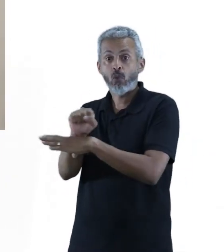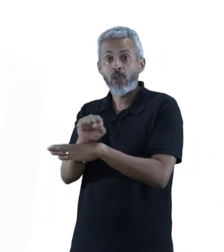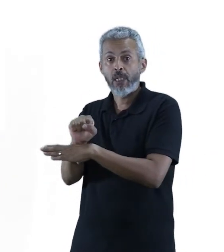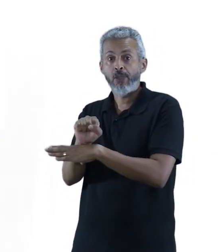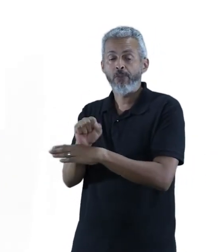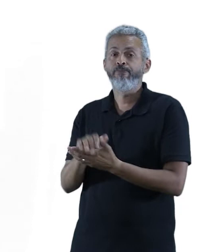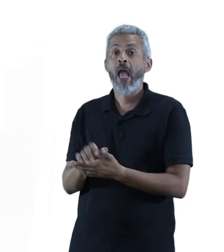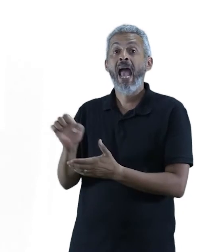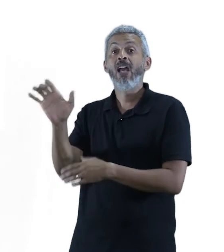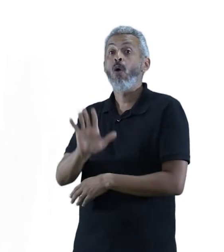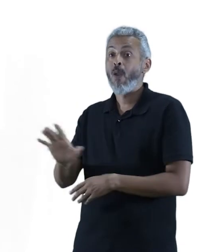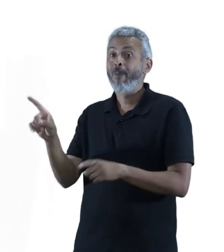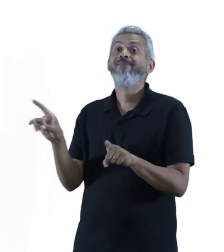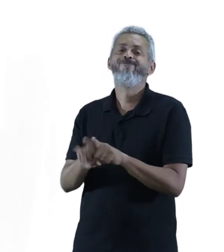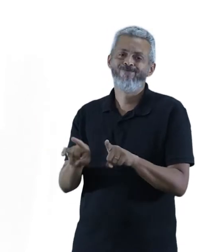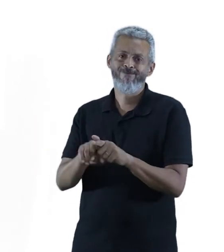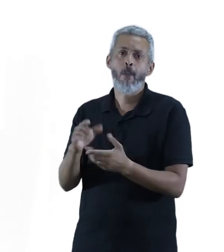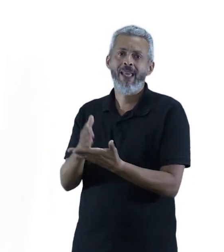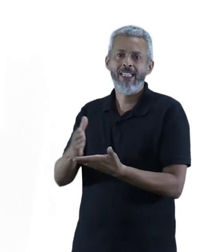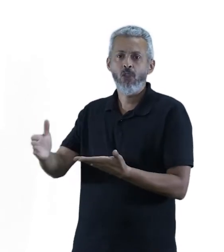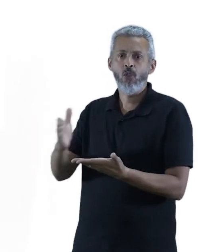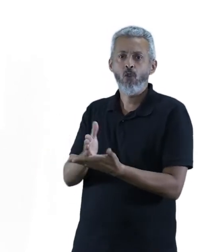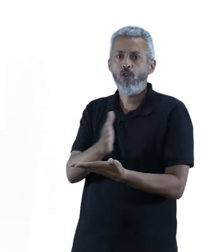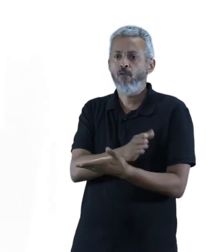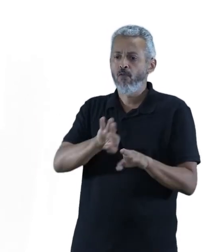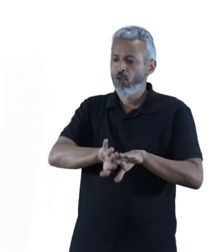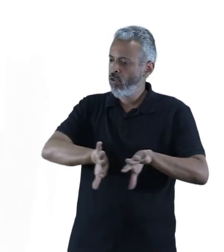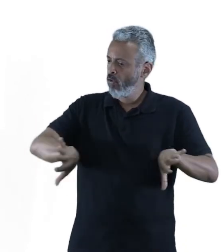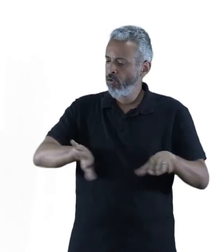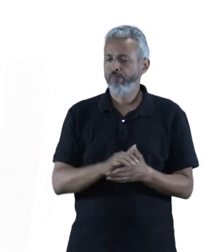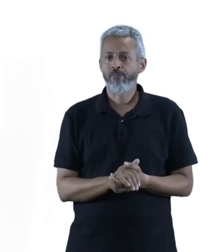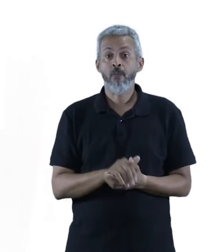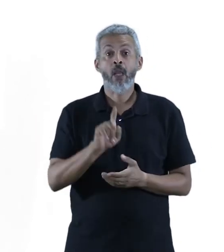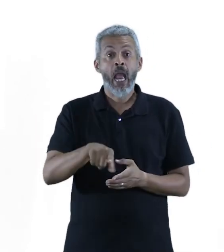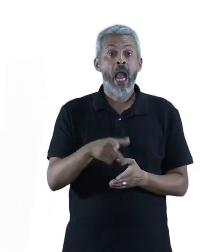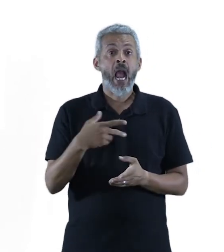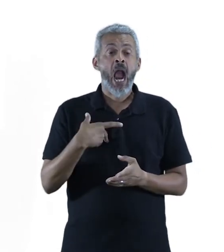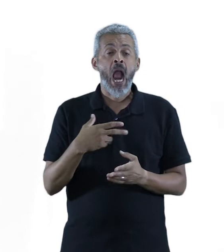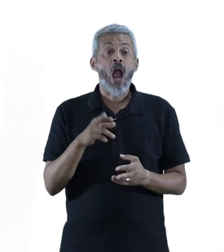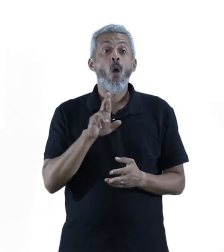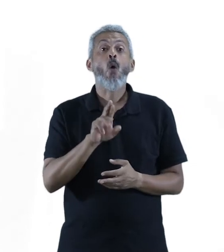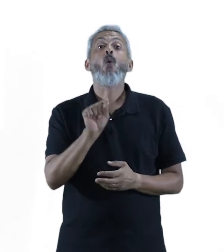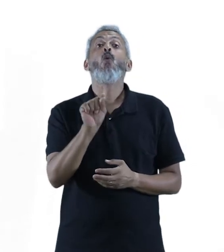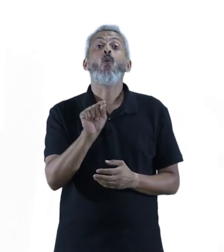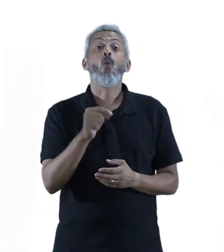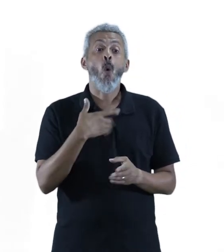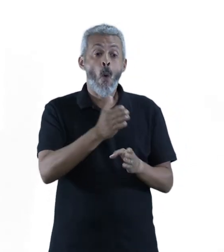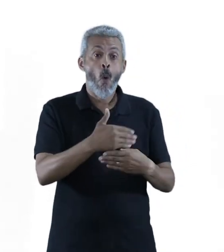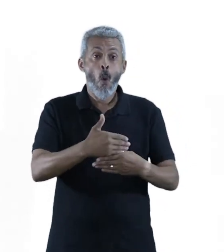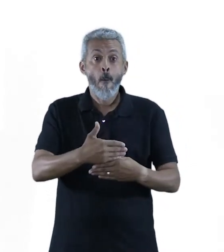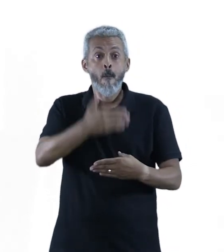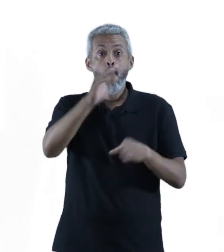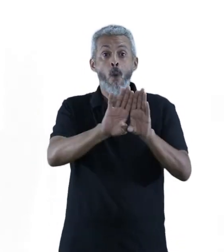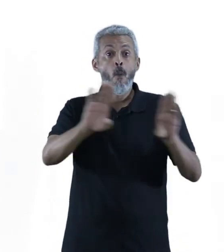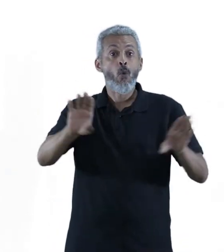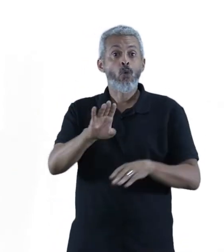socialismo faz com que a Europa também seja dividida. E o grande símbolo dessa divisão é o Muro de Berlim.